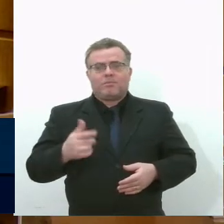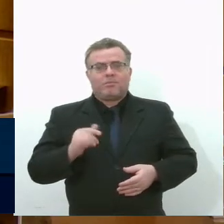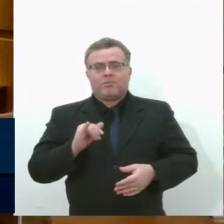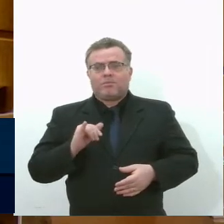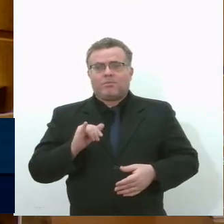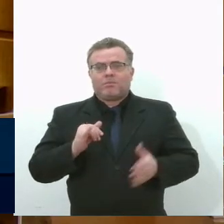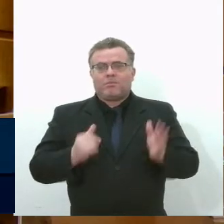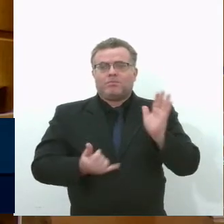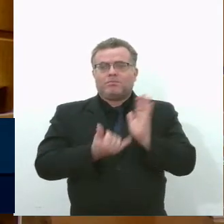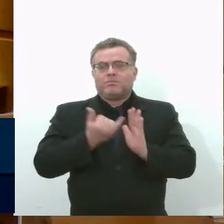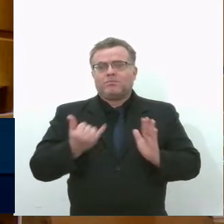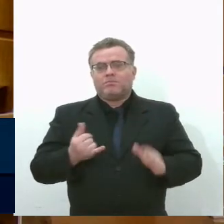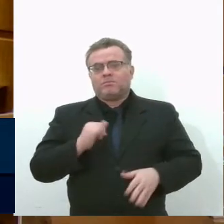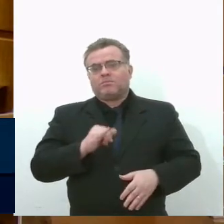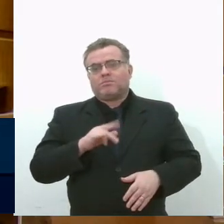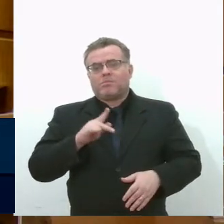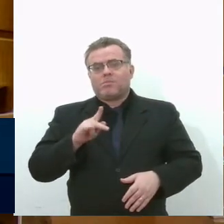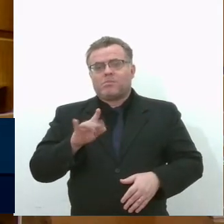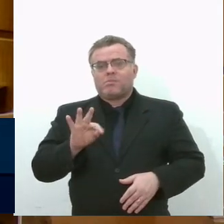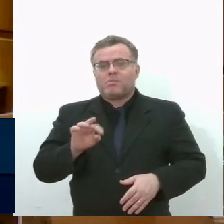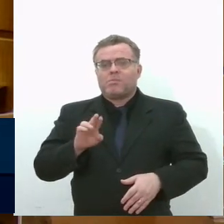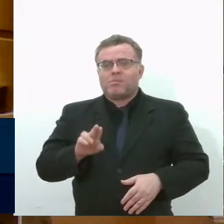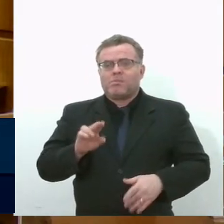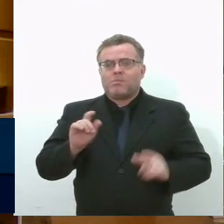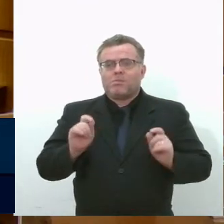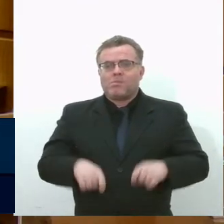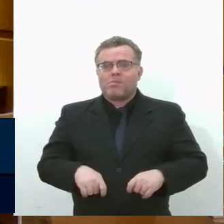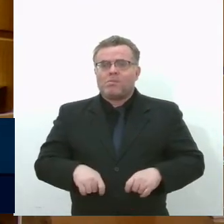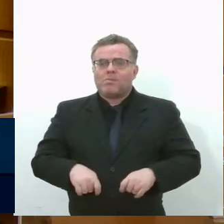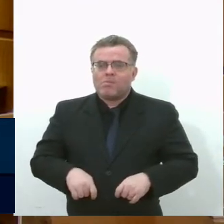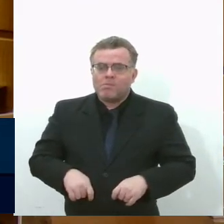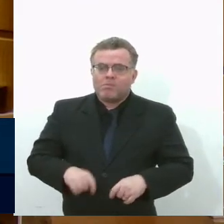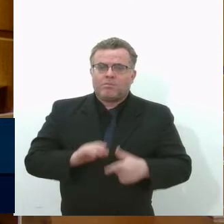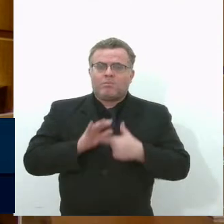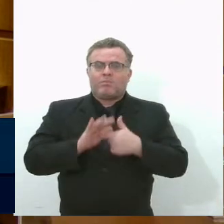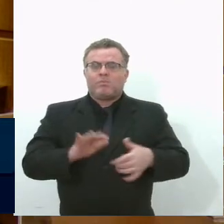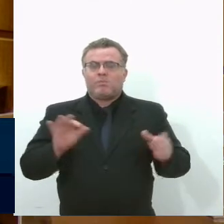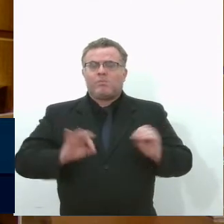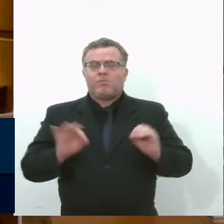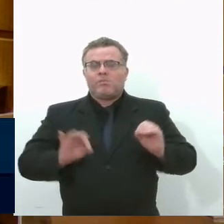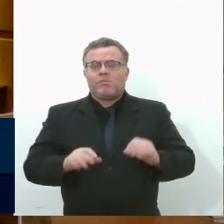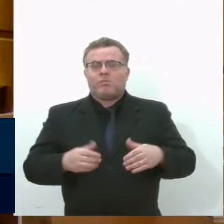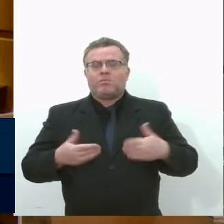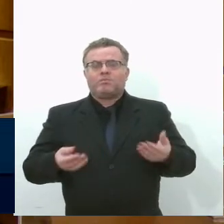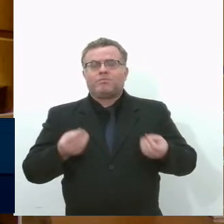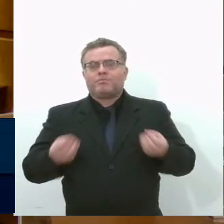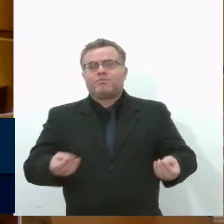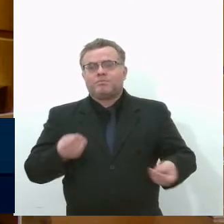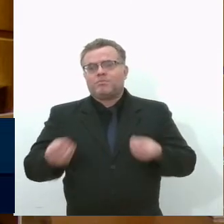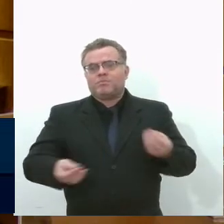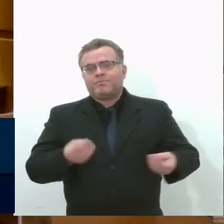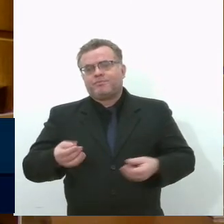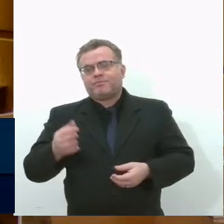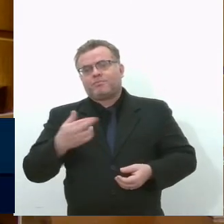pagar IPTU, não diz nada à decisão do Supremo. Não pode pagar ITBI.